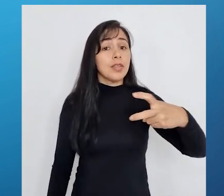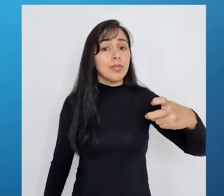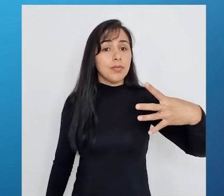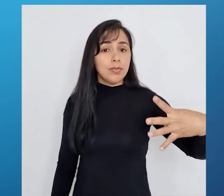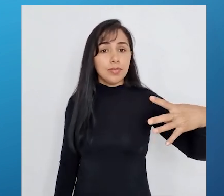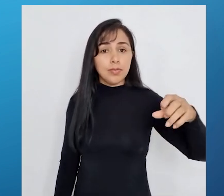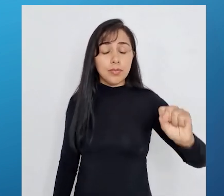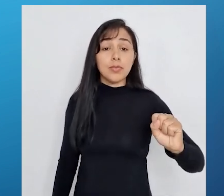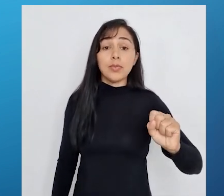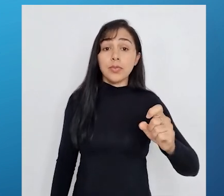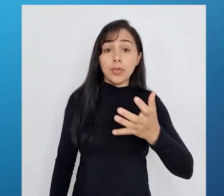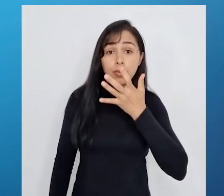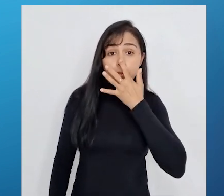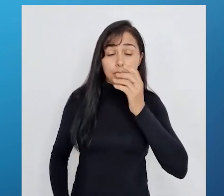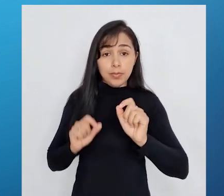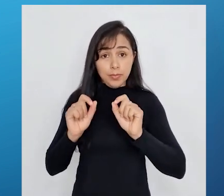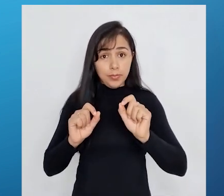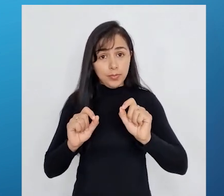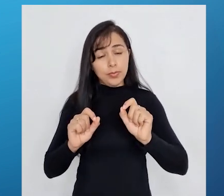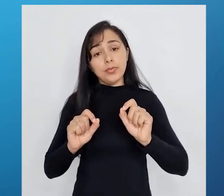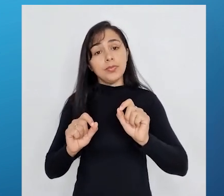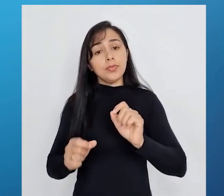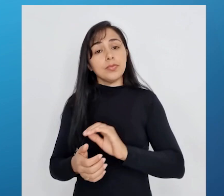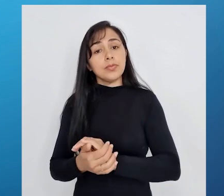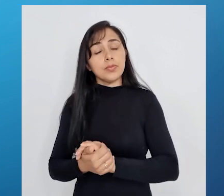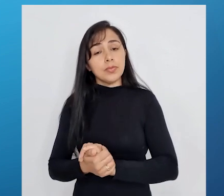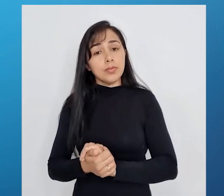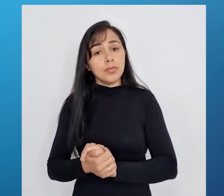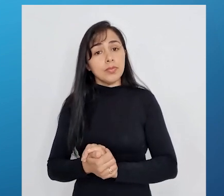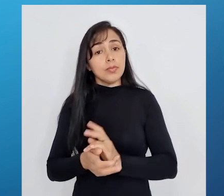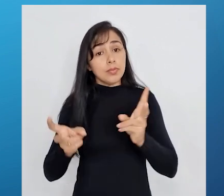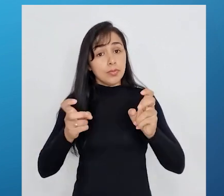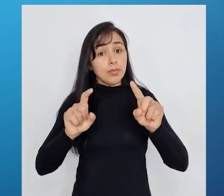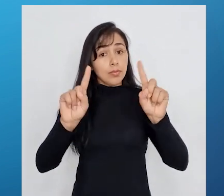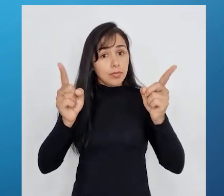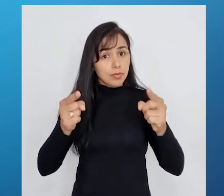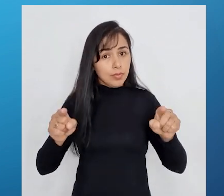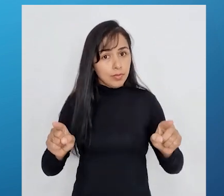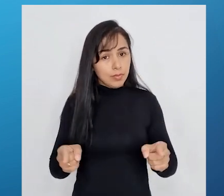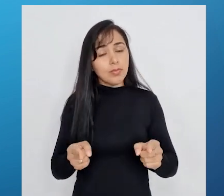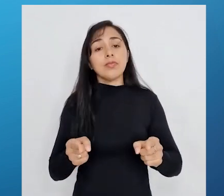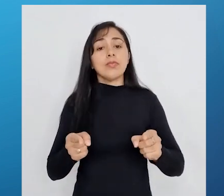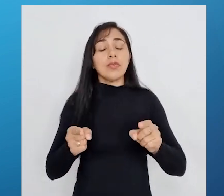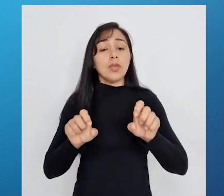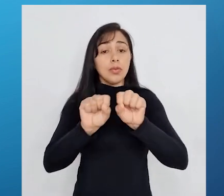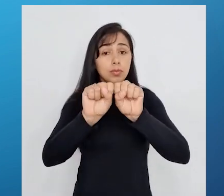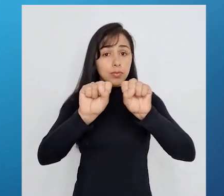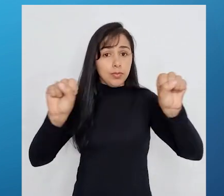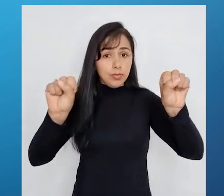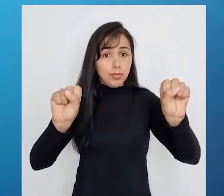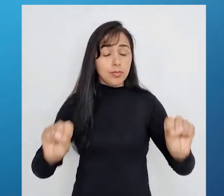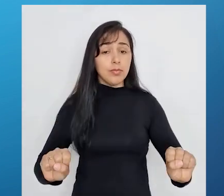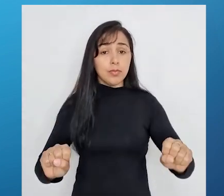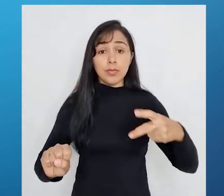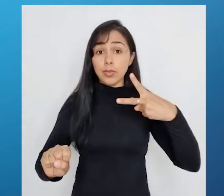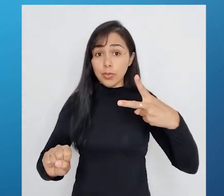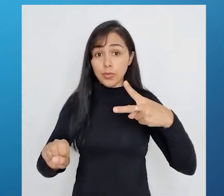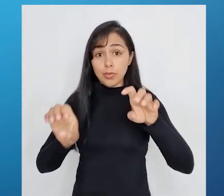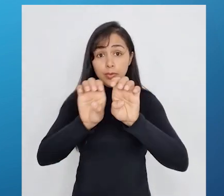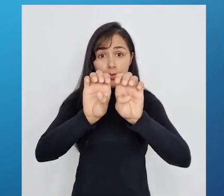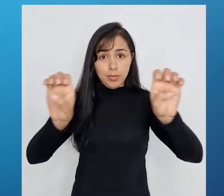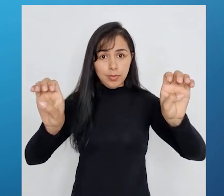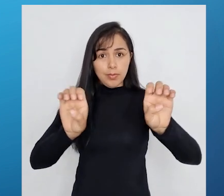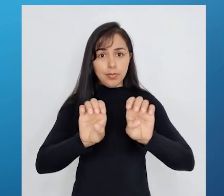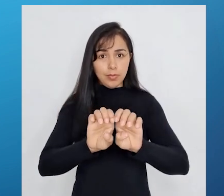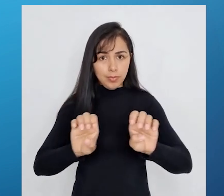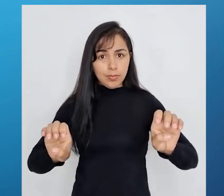observa que aqui nós temos um sistema com duas equações do primeiro grau com duas